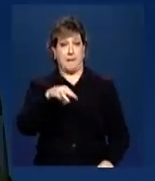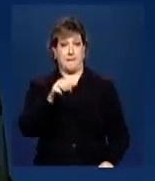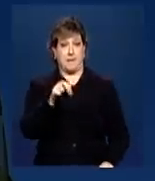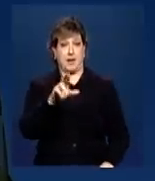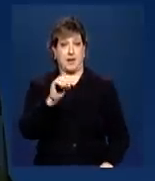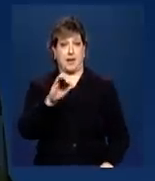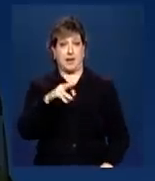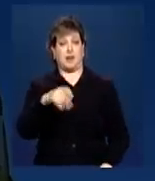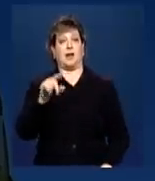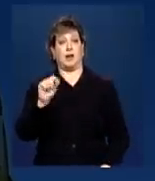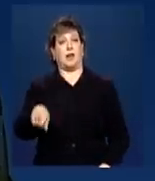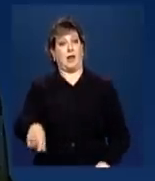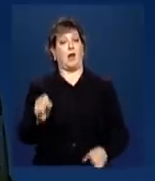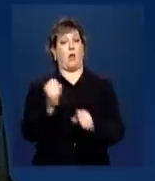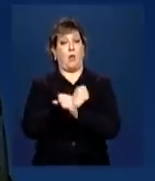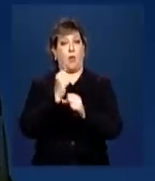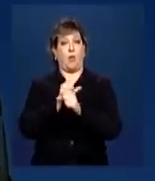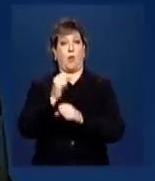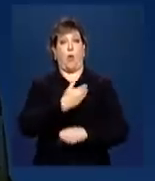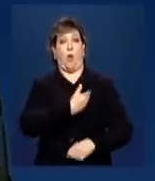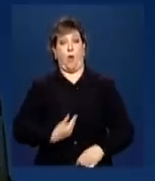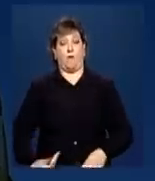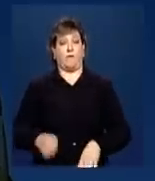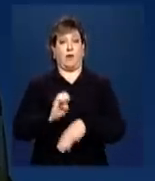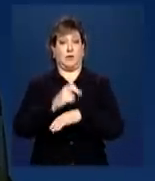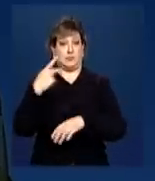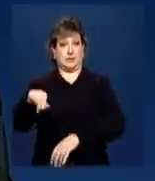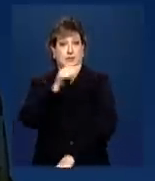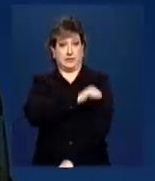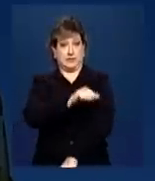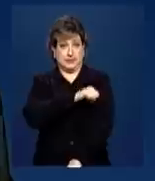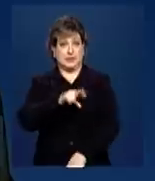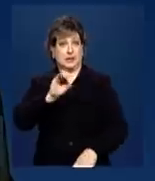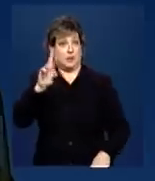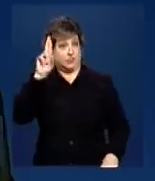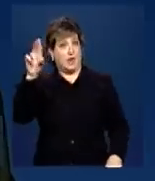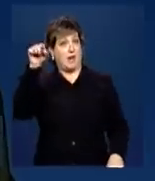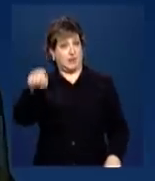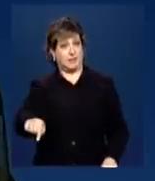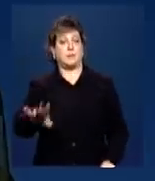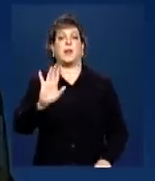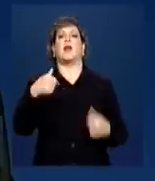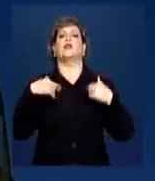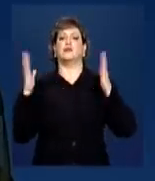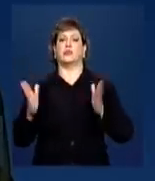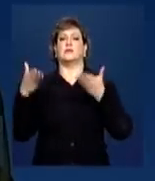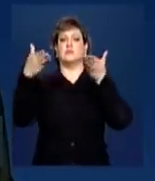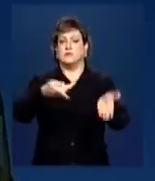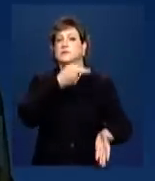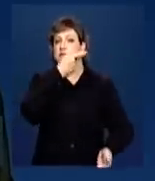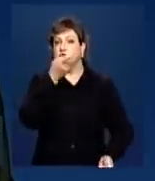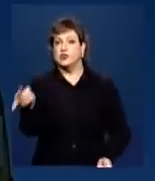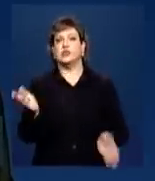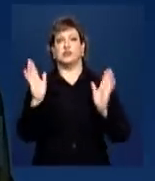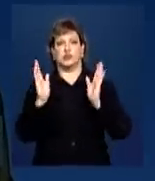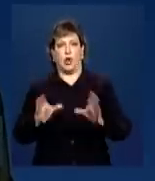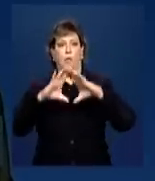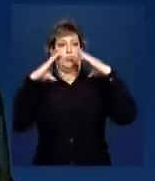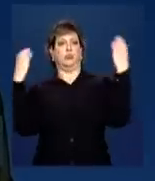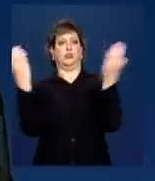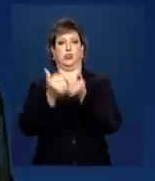sob responsabilidade do governo do Estado do Rio de Janeiro, mas eu já visitei o